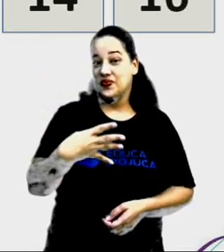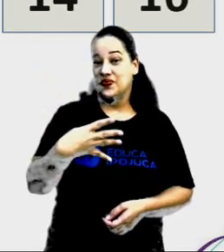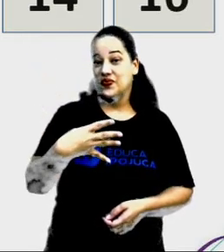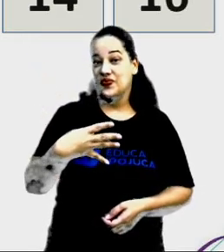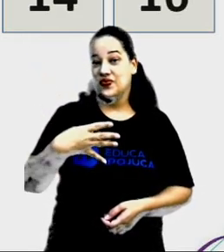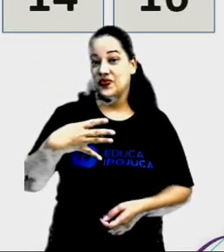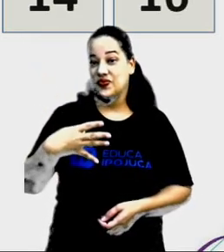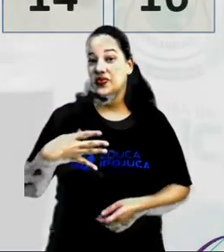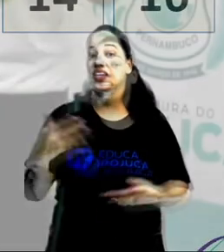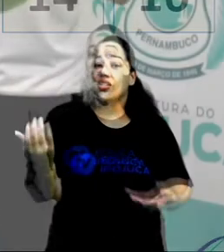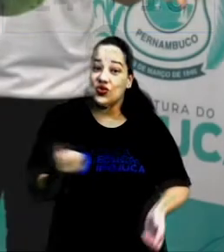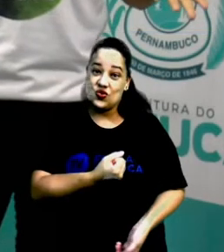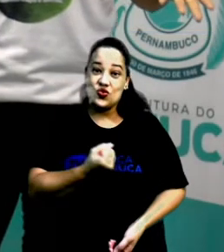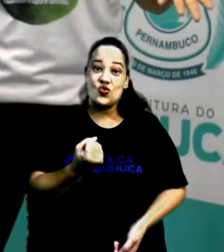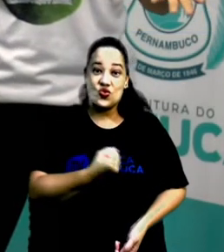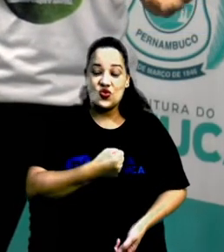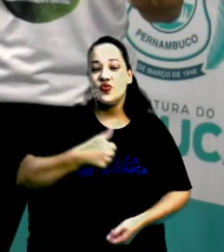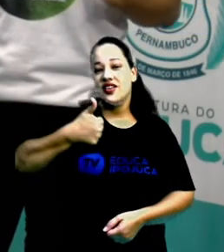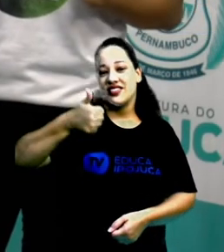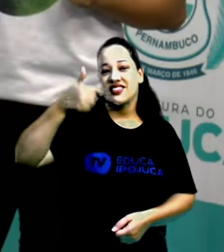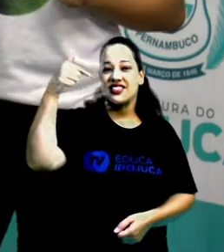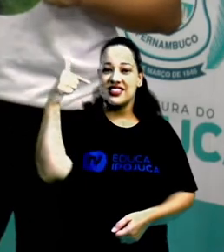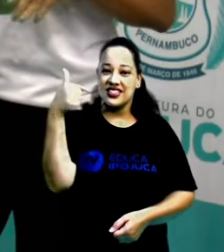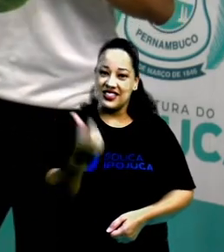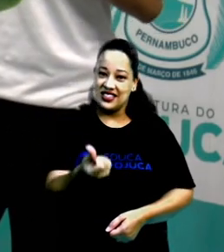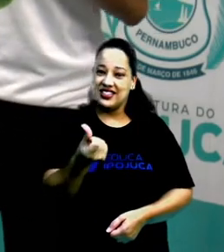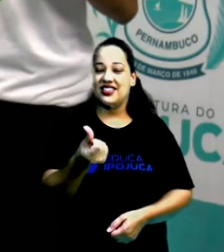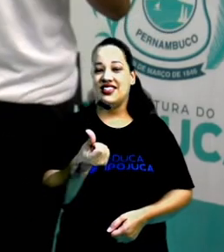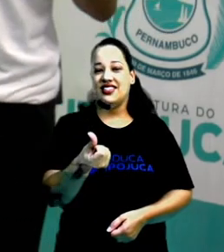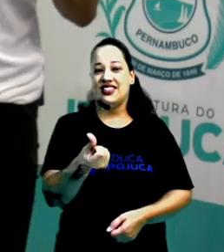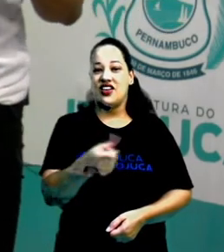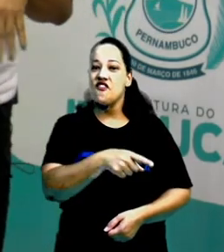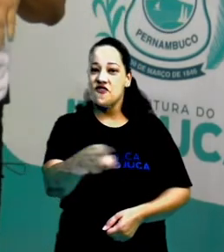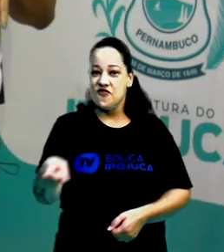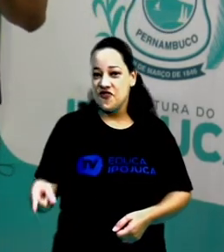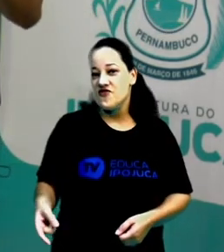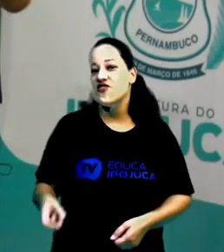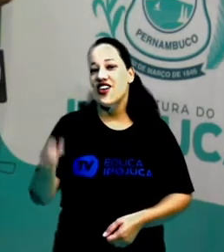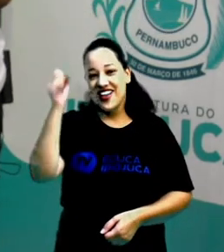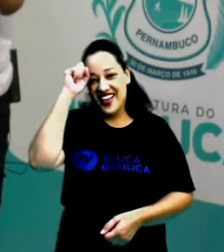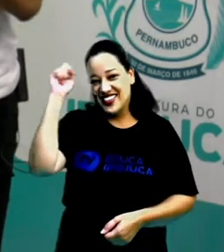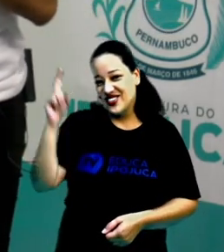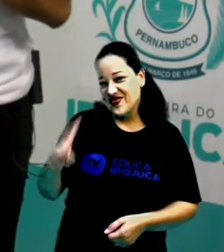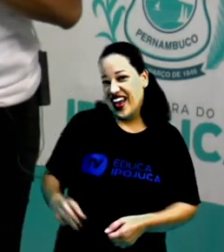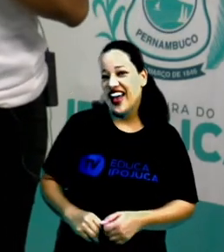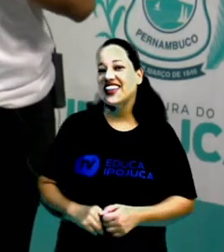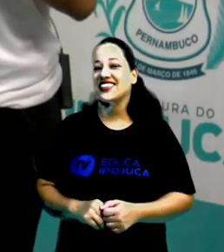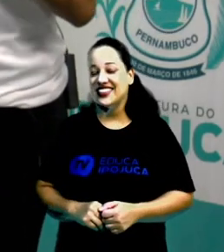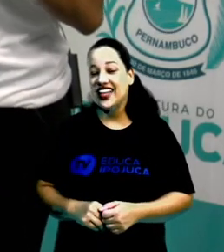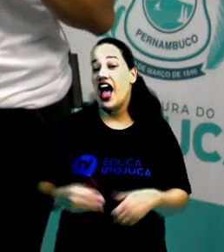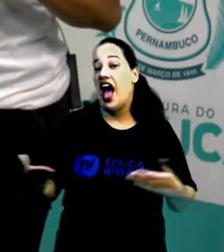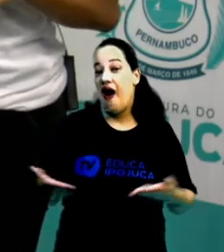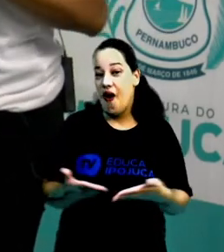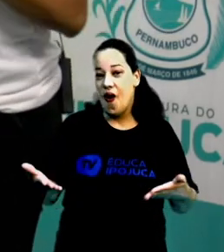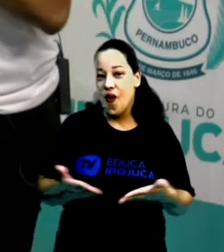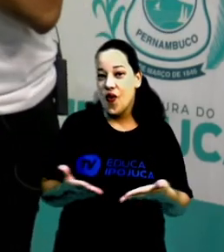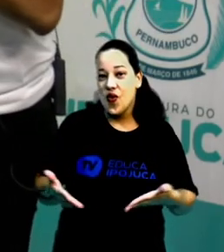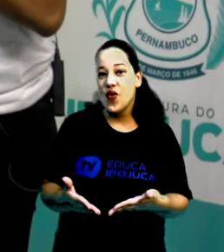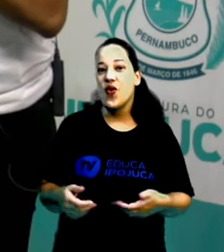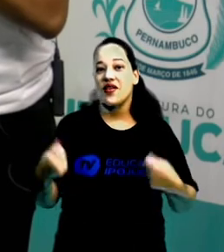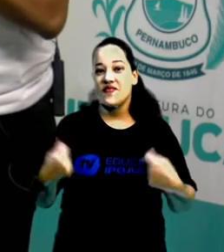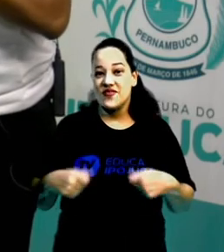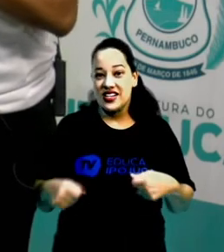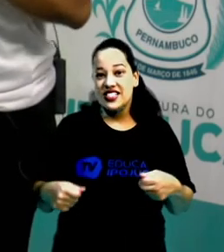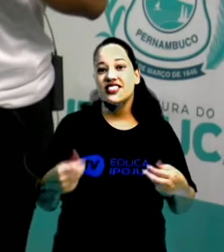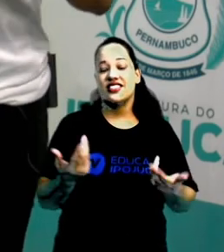14 e o número 16. Vocês são muito espertos. Vamos agora completar a